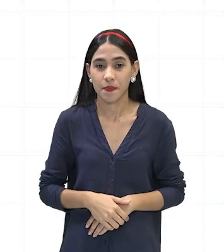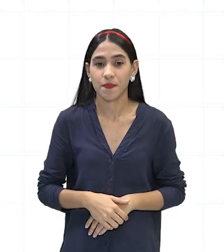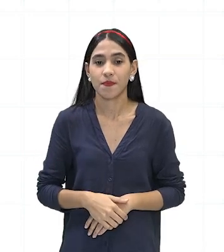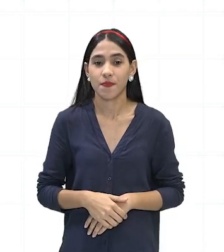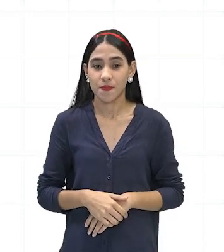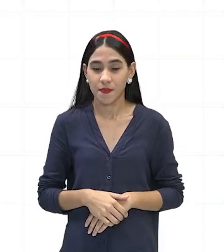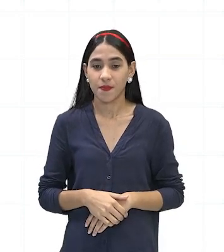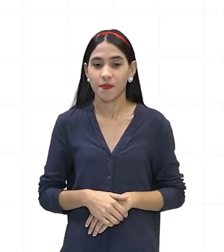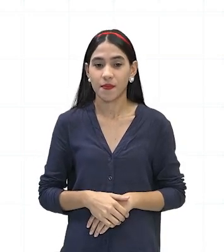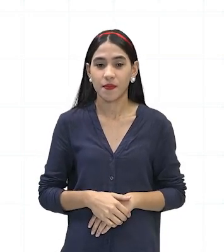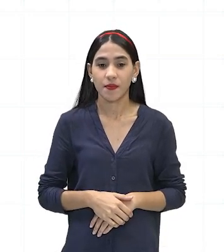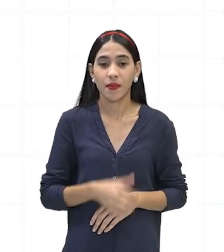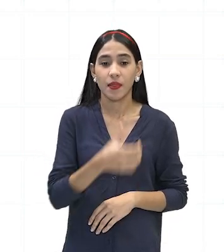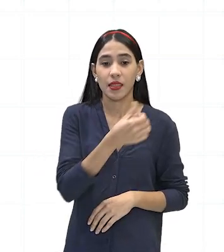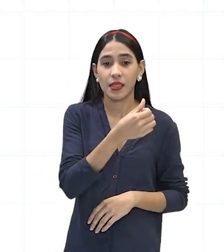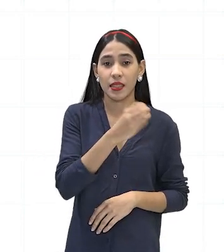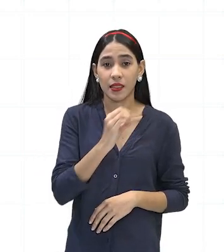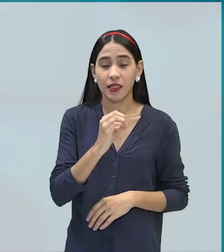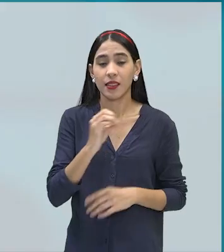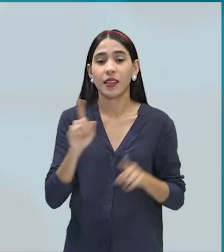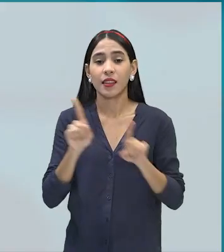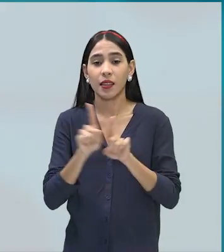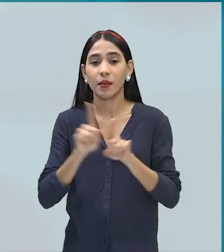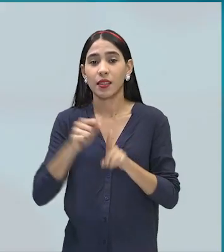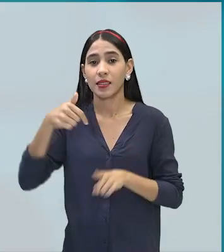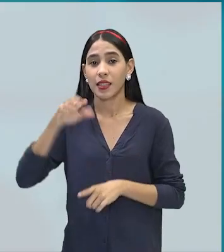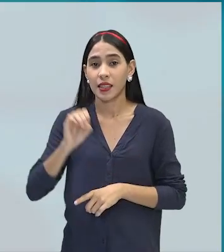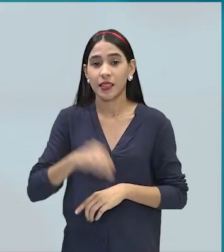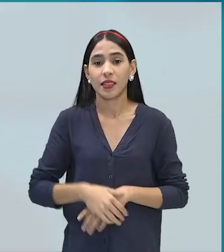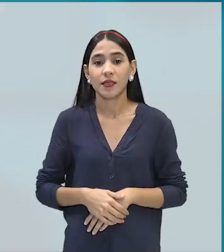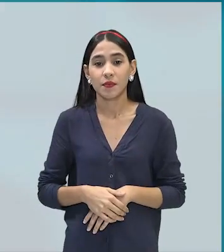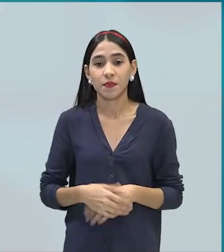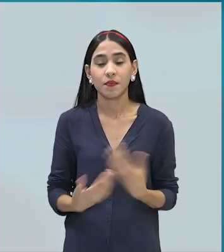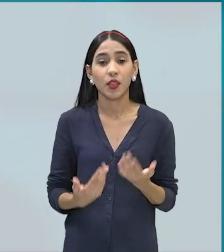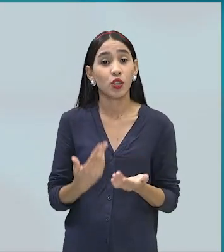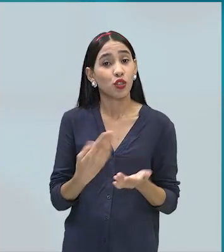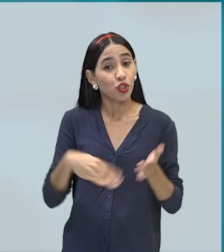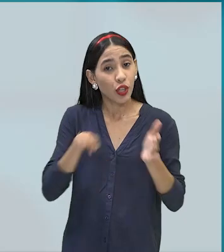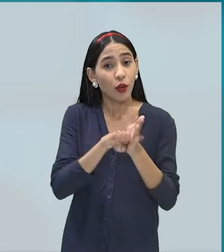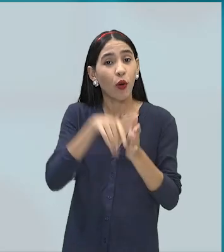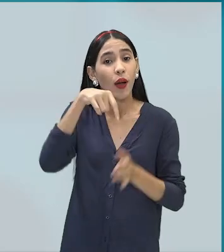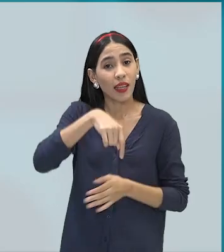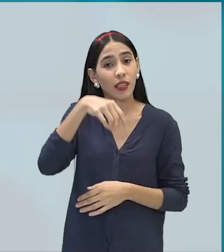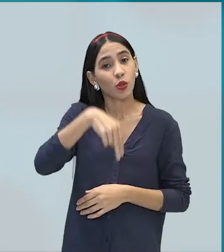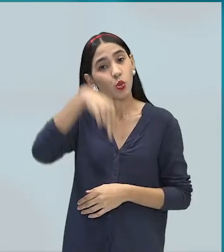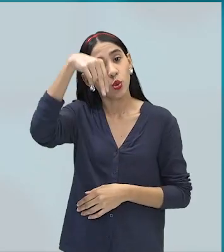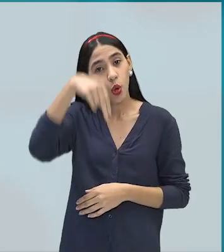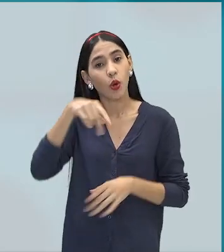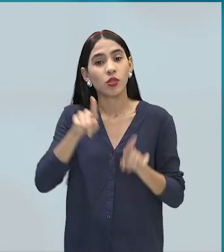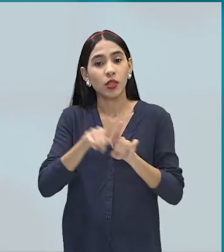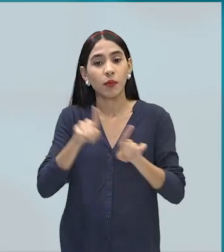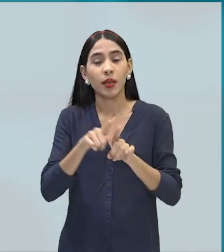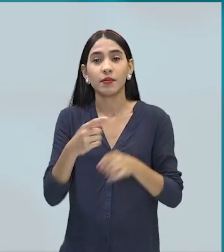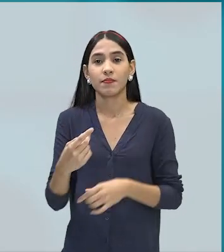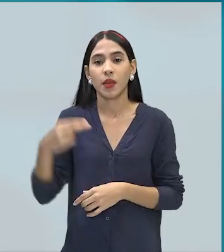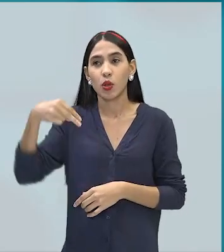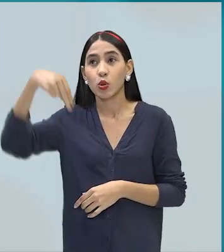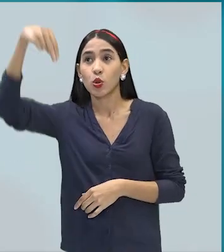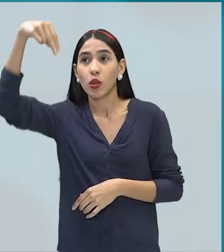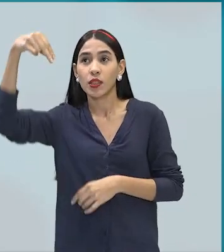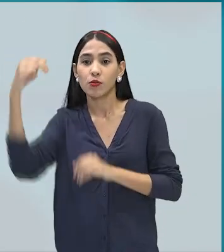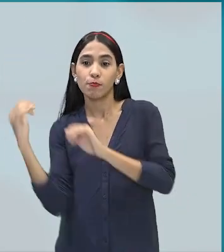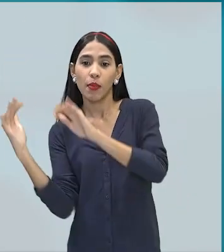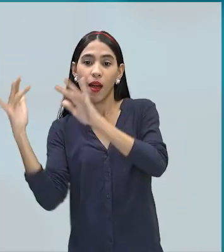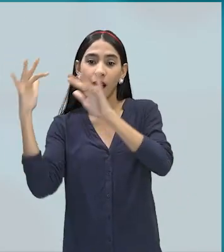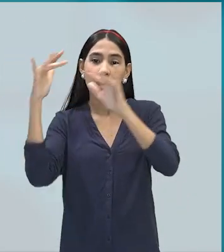1970. 60 e 70, tá? E assim chegou aqui no norte também. Nordestinos vieram para o norte ali no